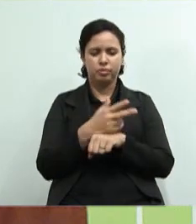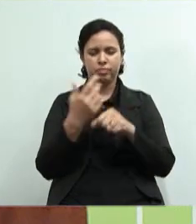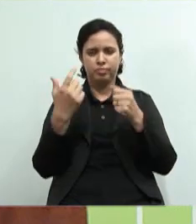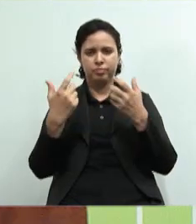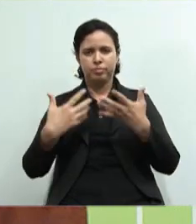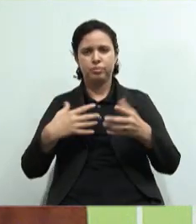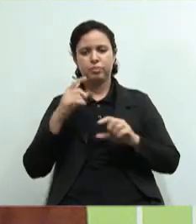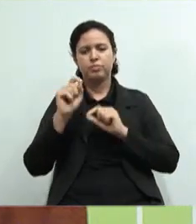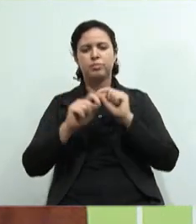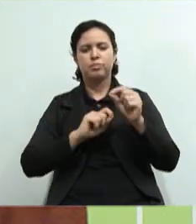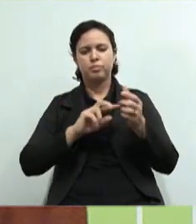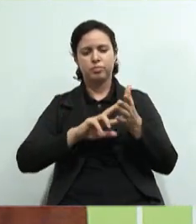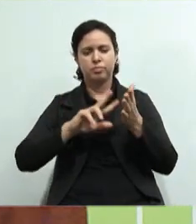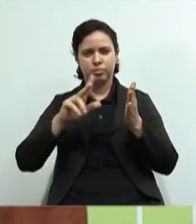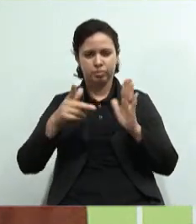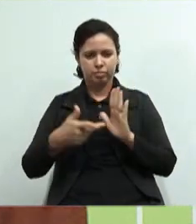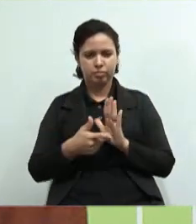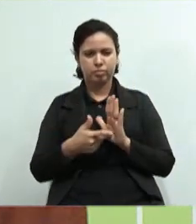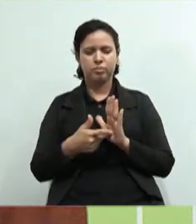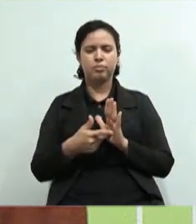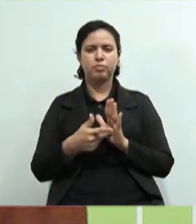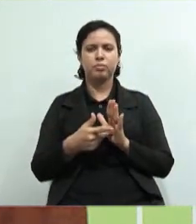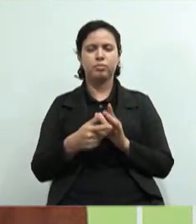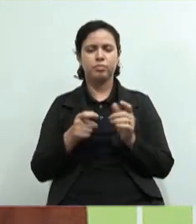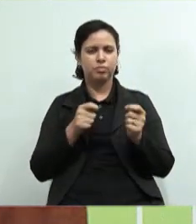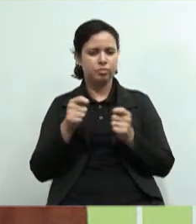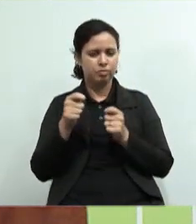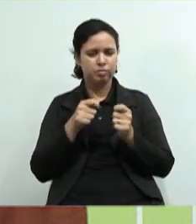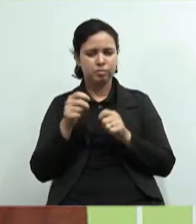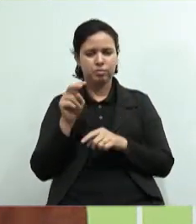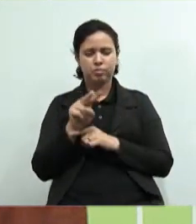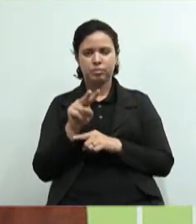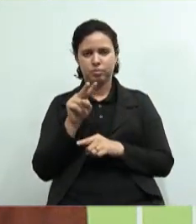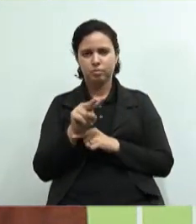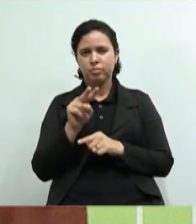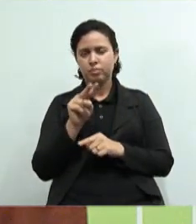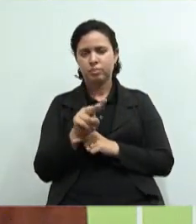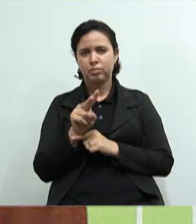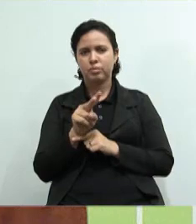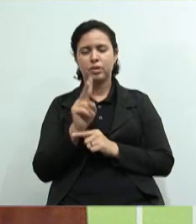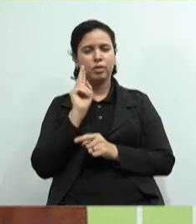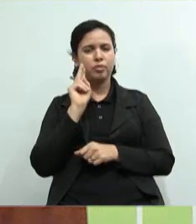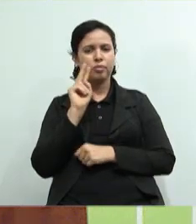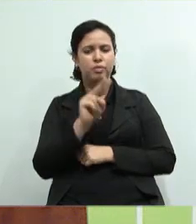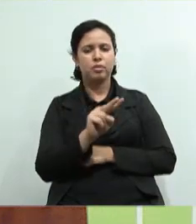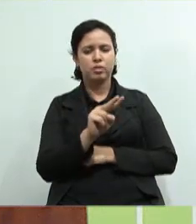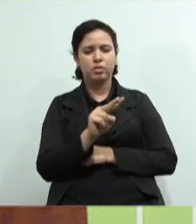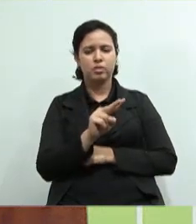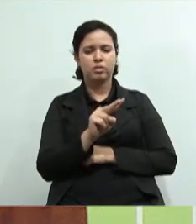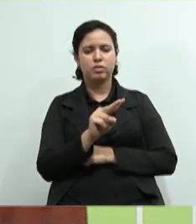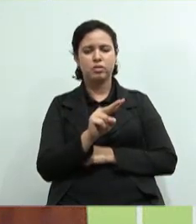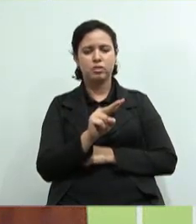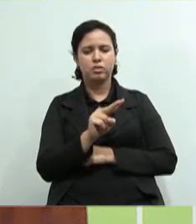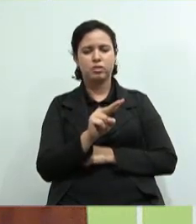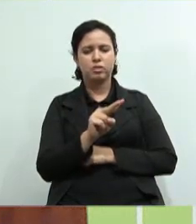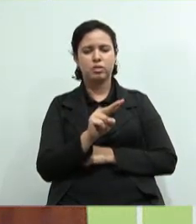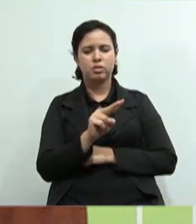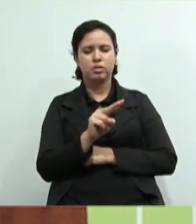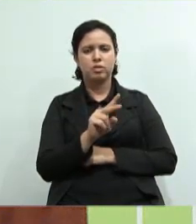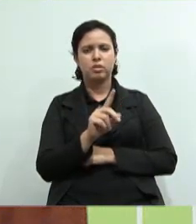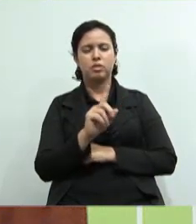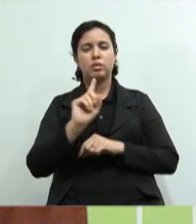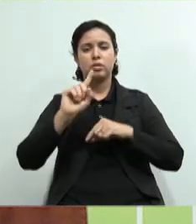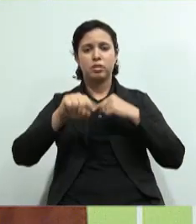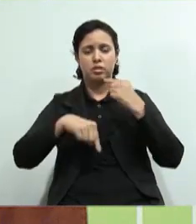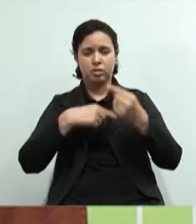que é conferir, né? Checar, mas na verdade checar é um passinho antes. Depois é quando a